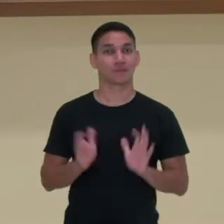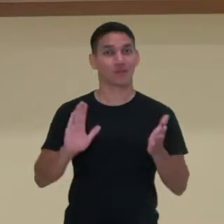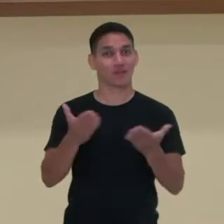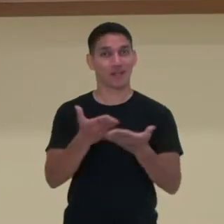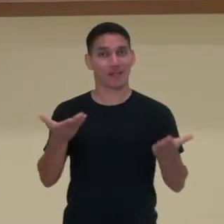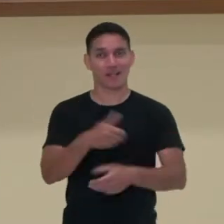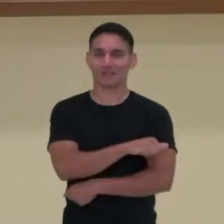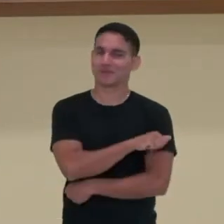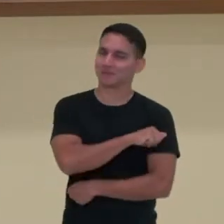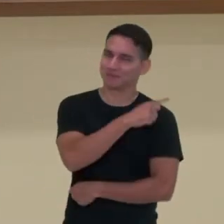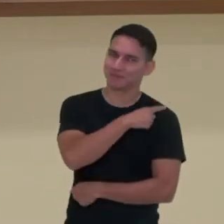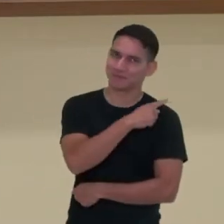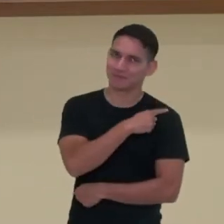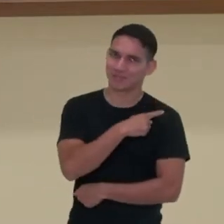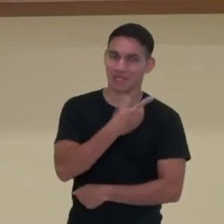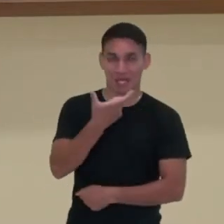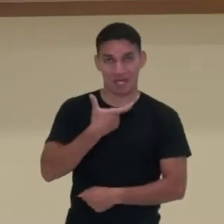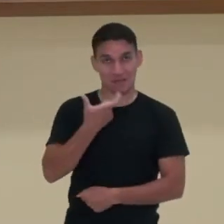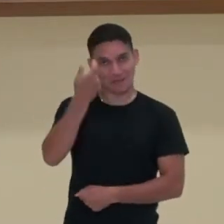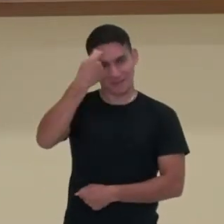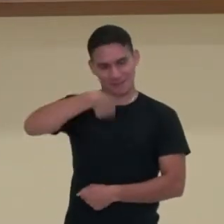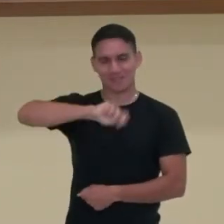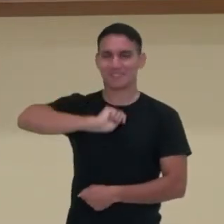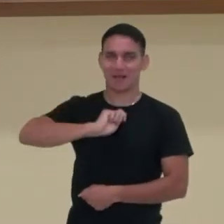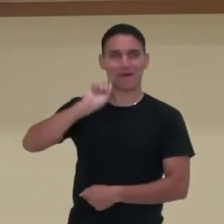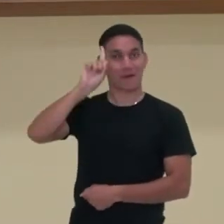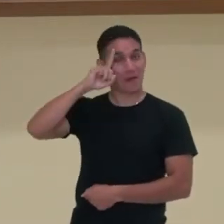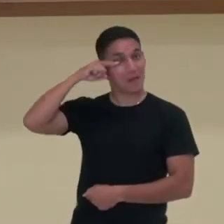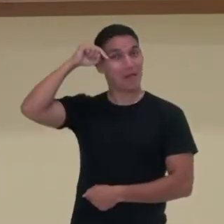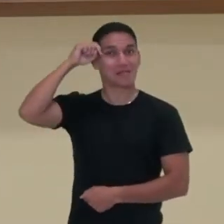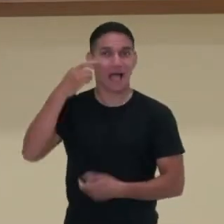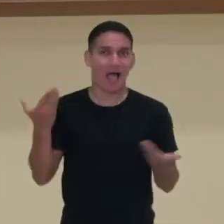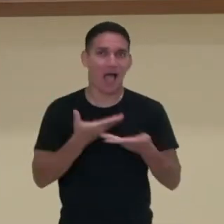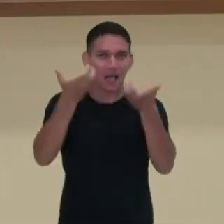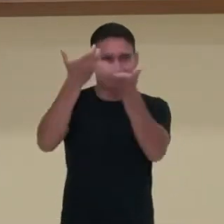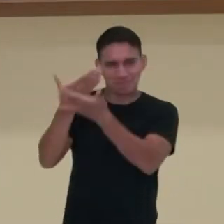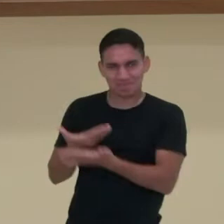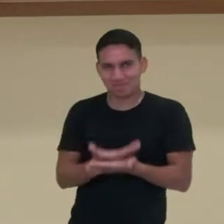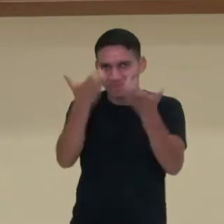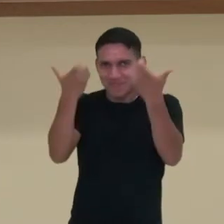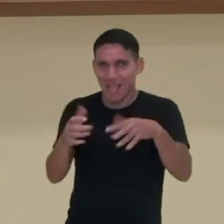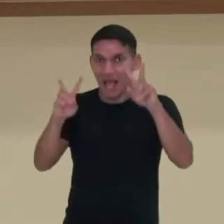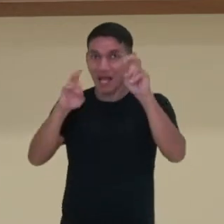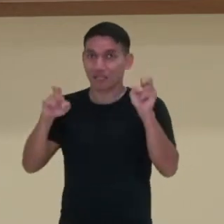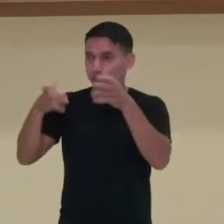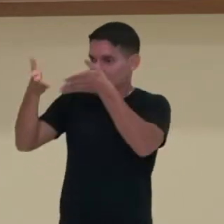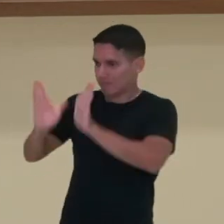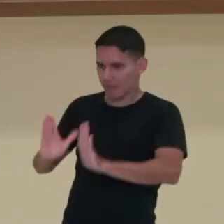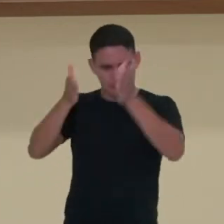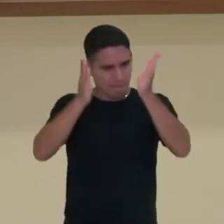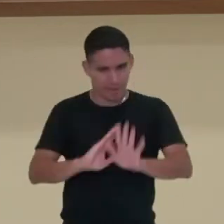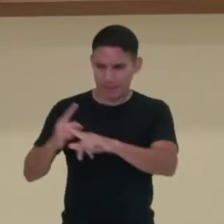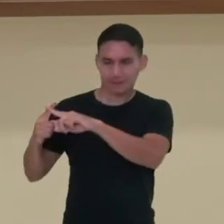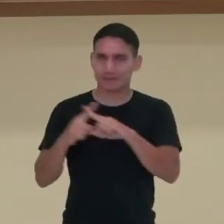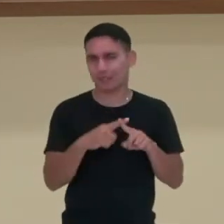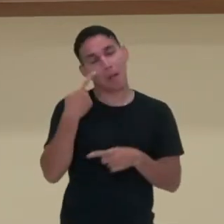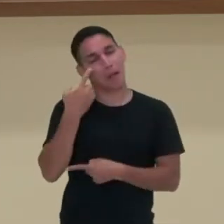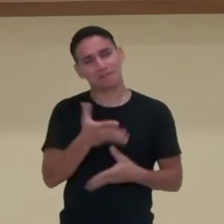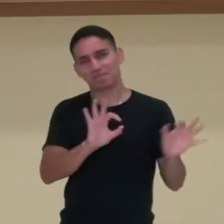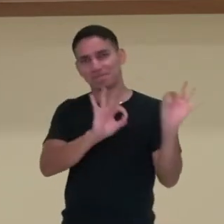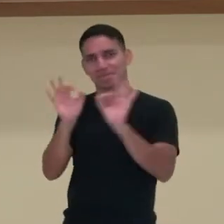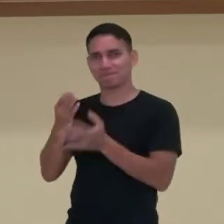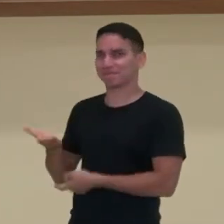Olá, estudante da primeira série, eu sou a professora Eliane e nessa aula nós vamos falar sobre multiplicação de matrizes. Então acompanhe aqui comigo.